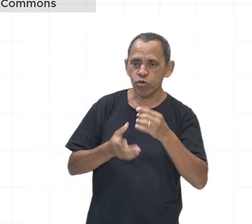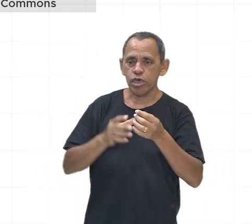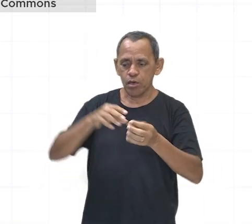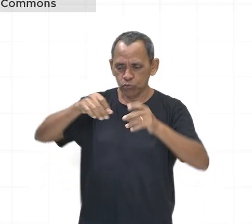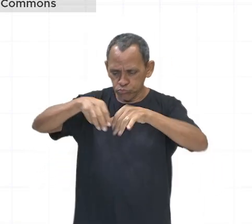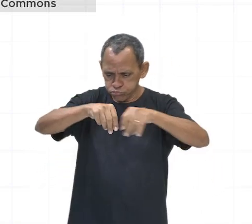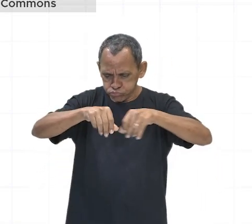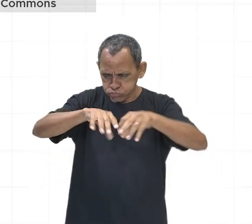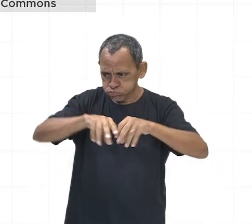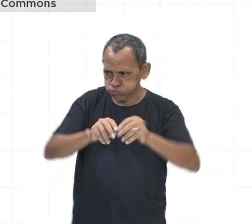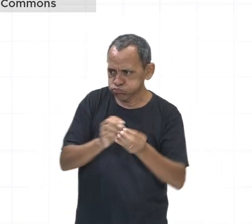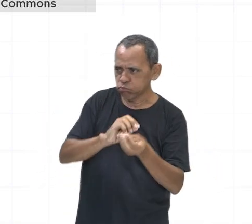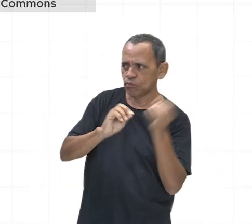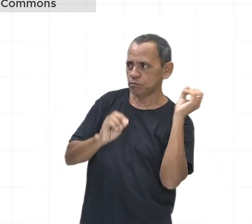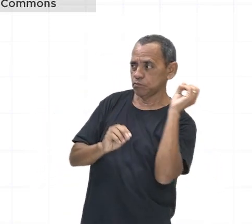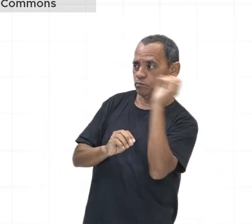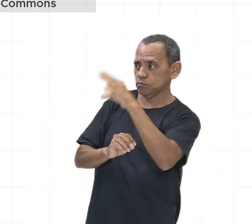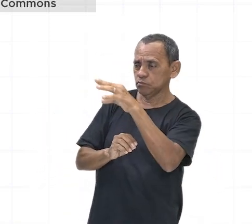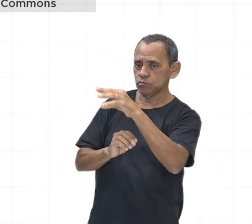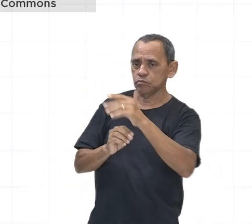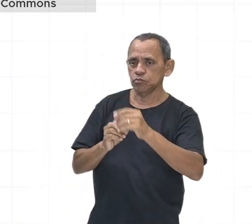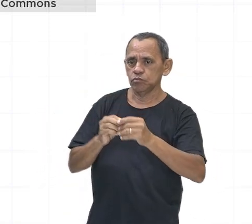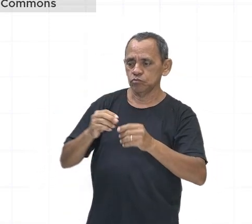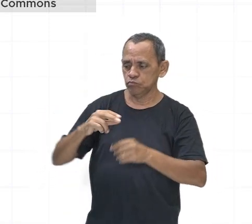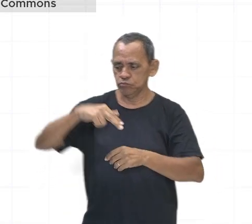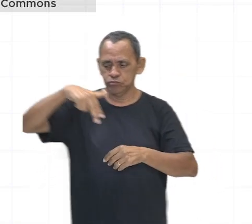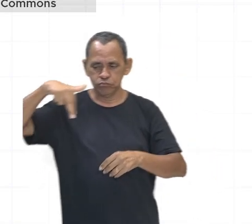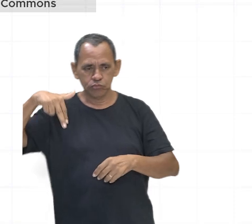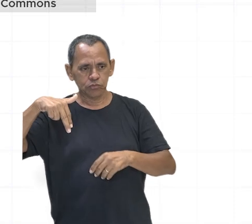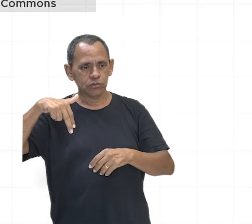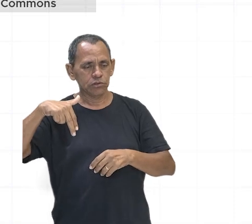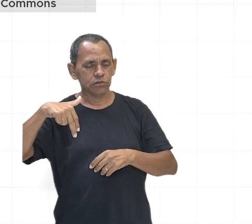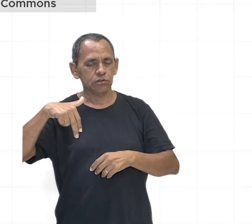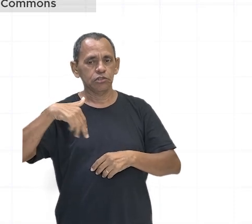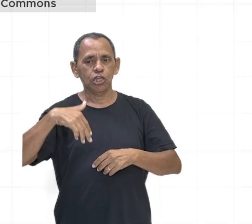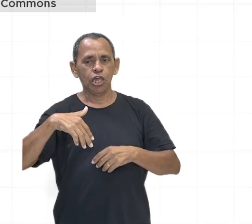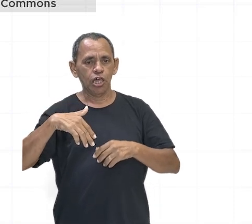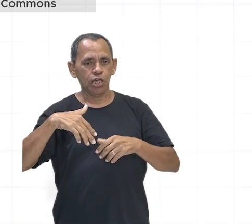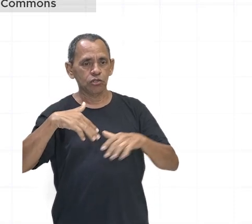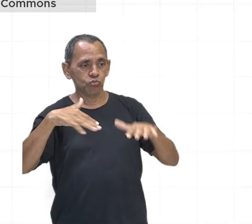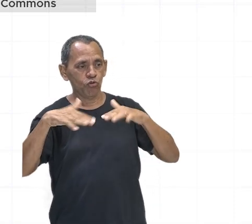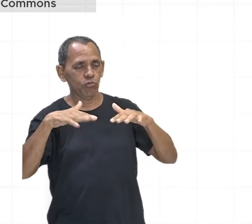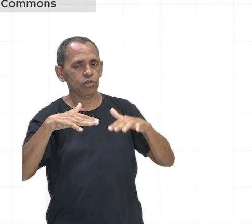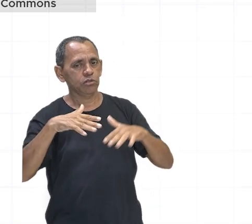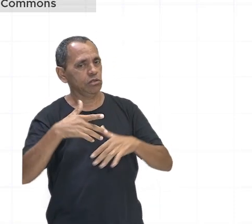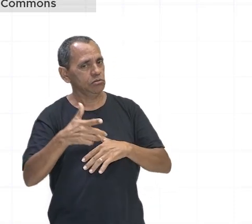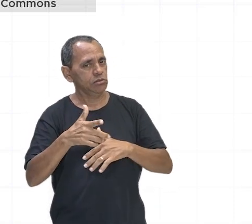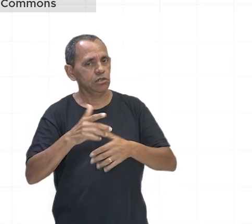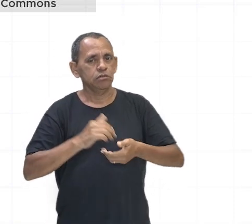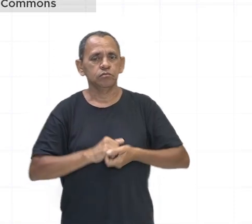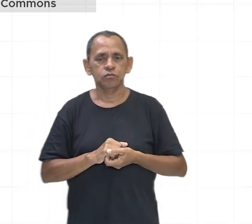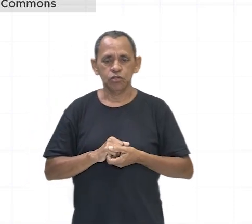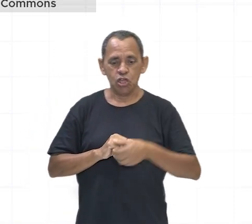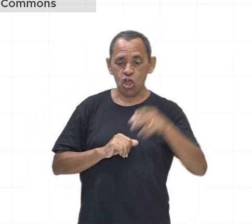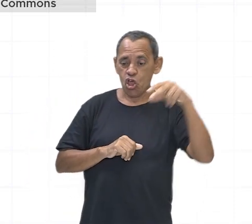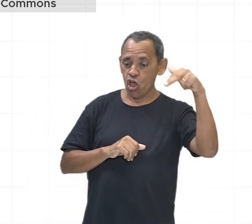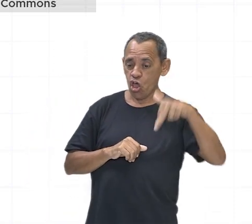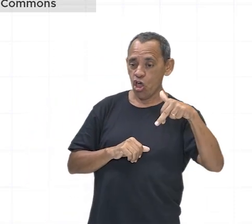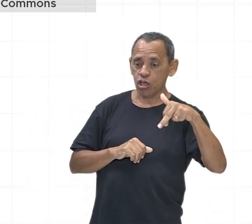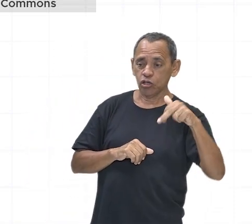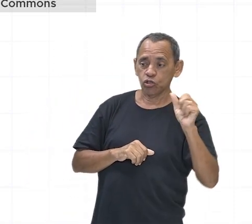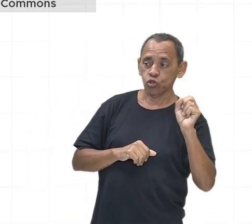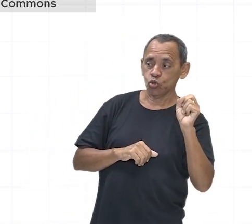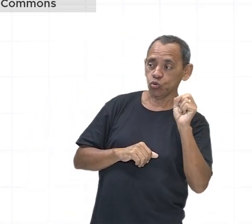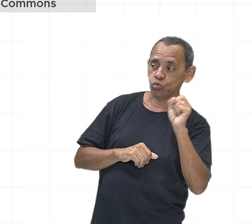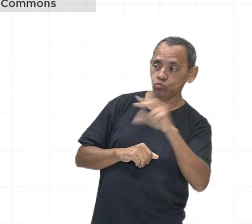Buda. Ele não se mexeu. Então, o jovem começou a cuspir na direção do rosto de